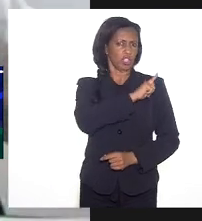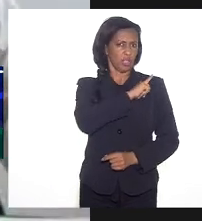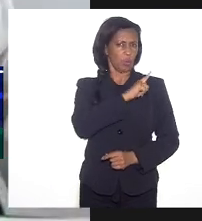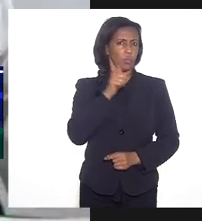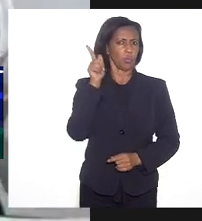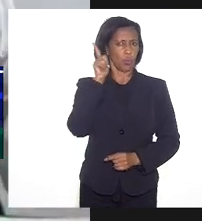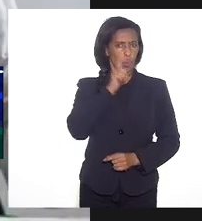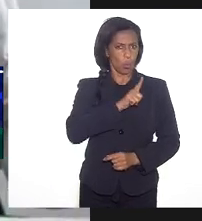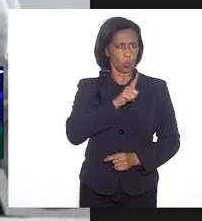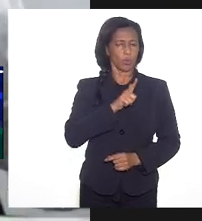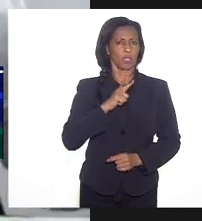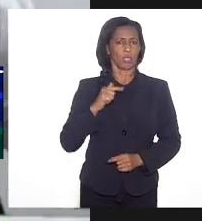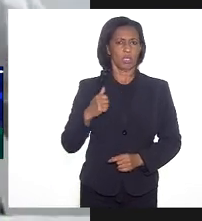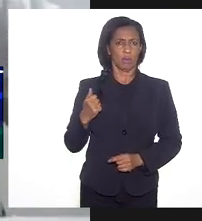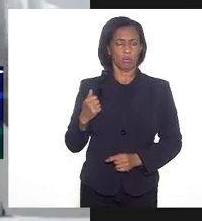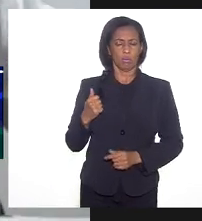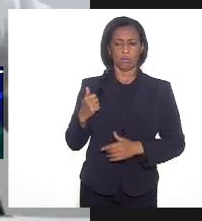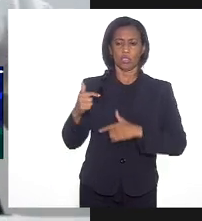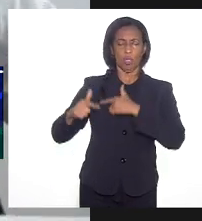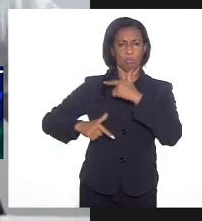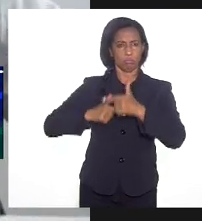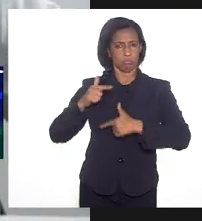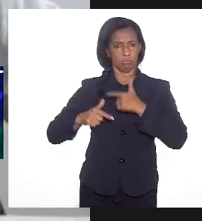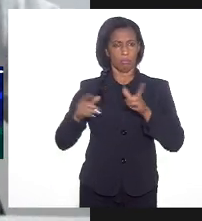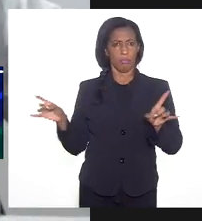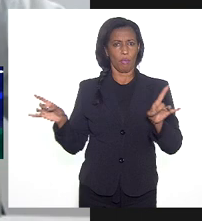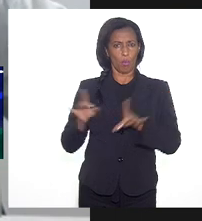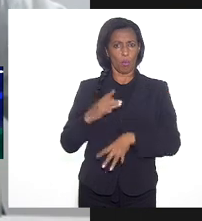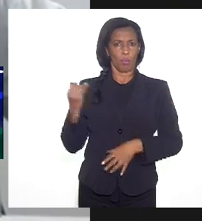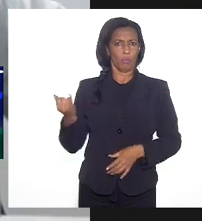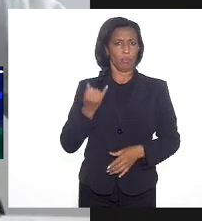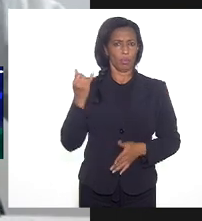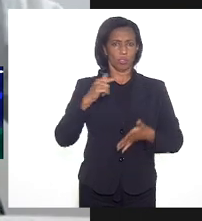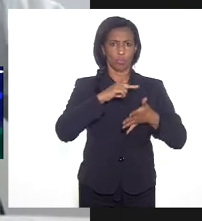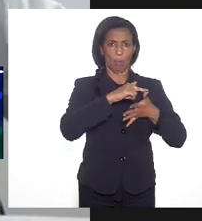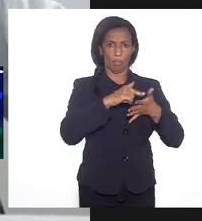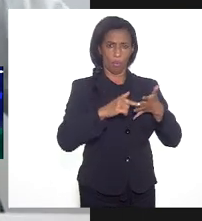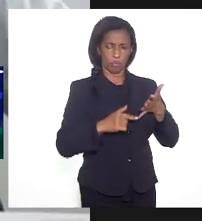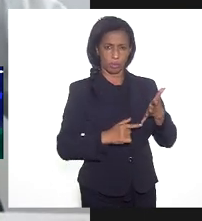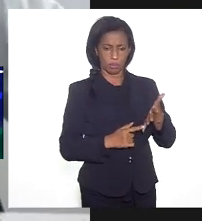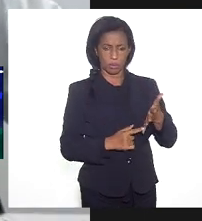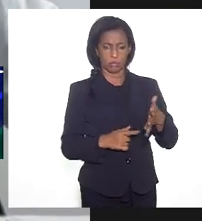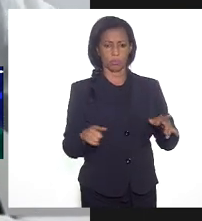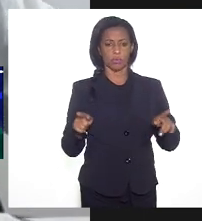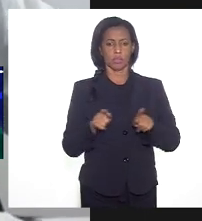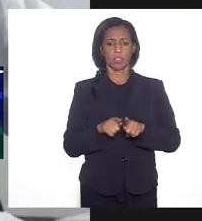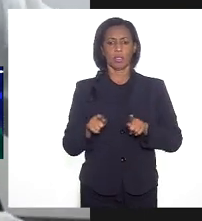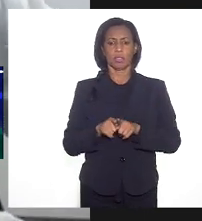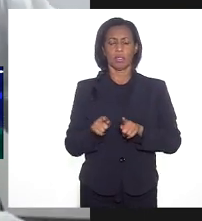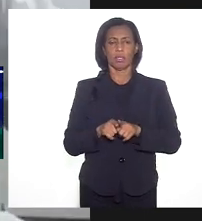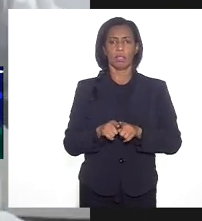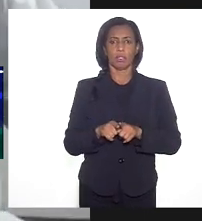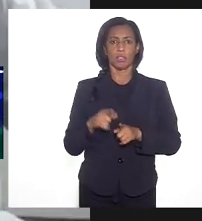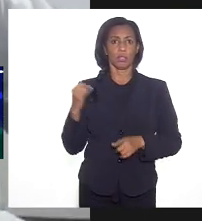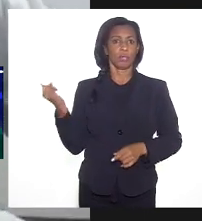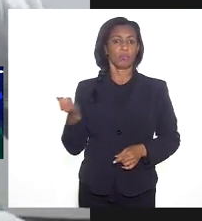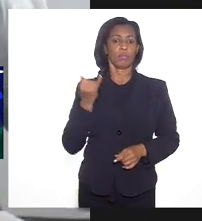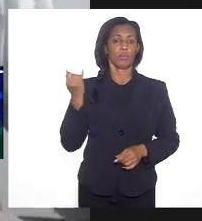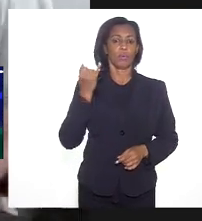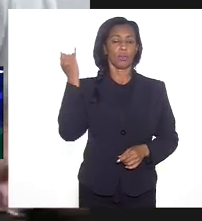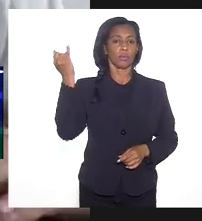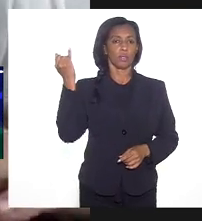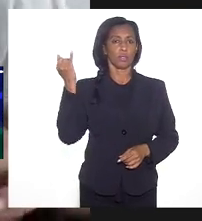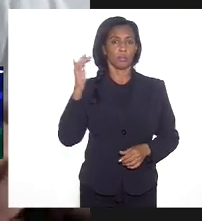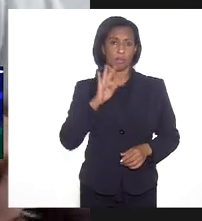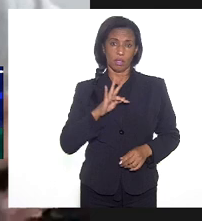deixar um legado importante e apontamentos também de suma importância para